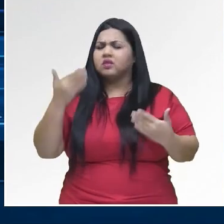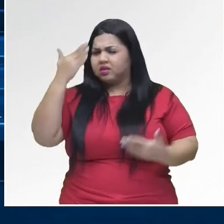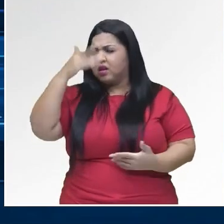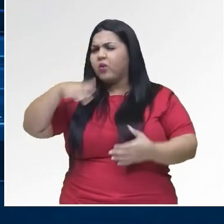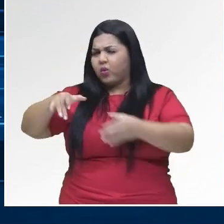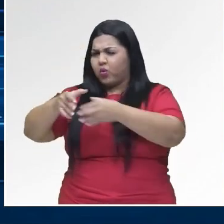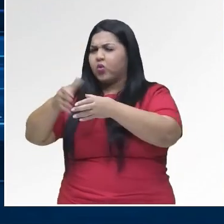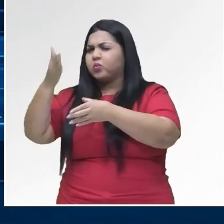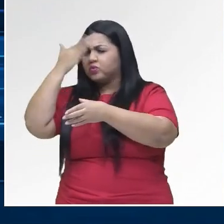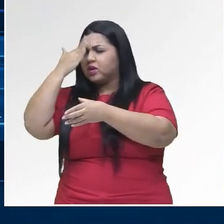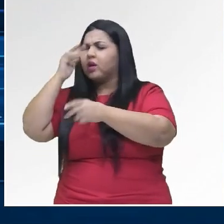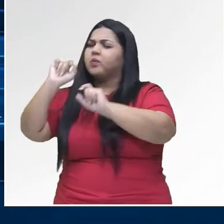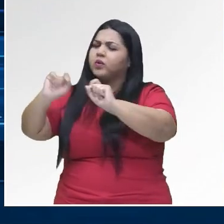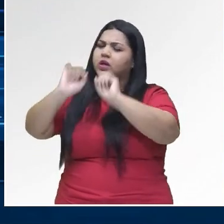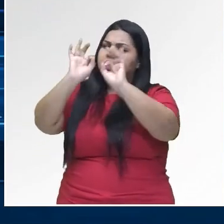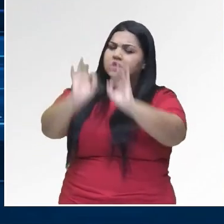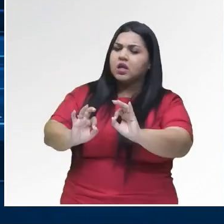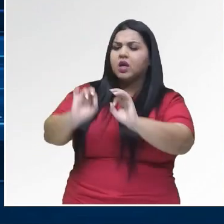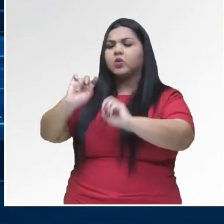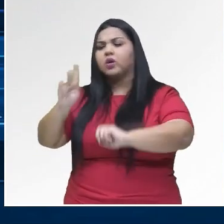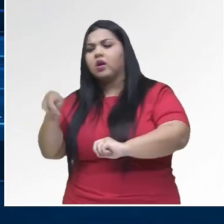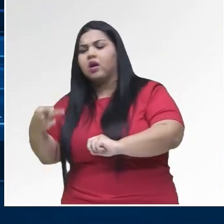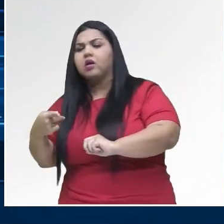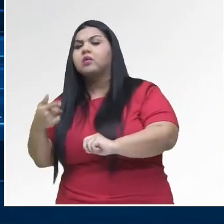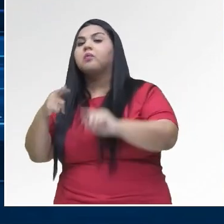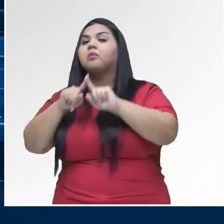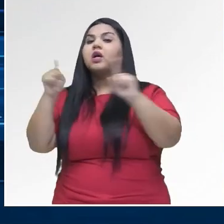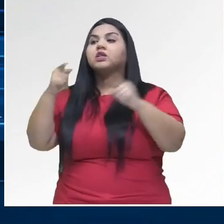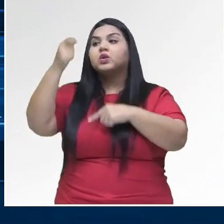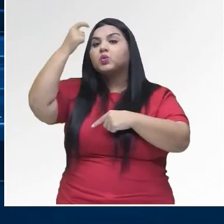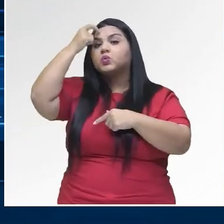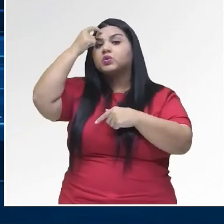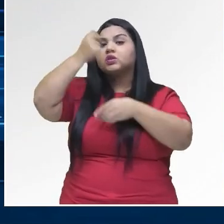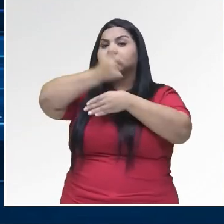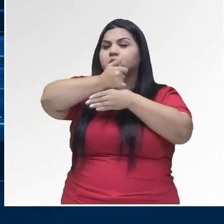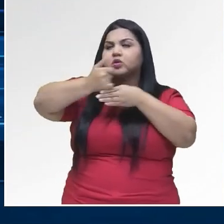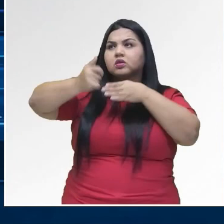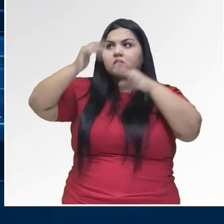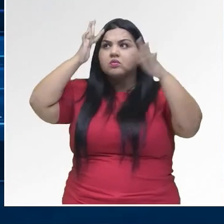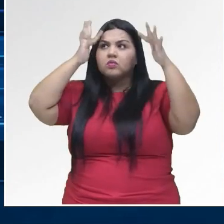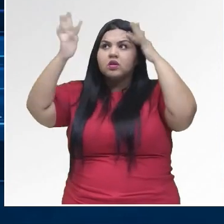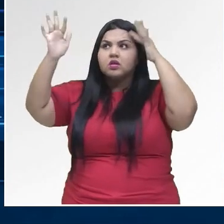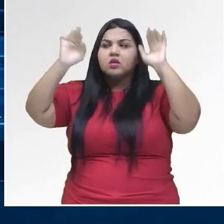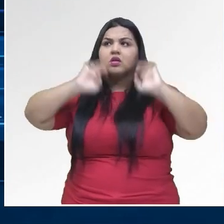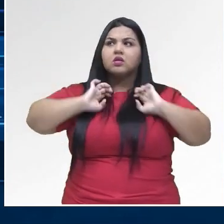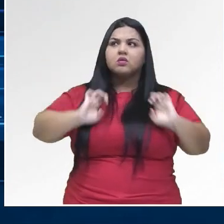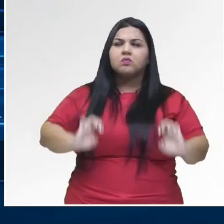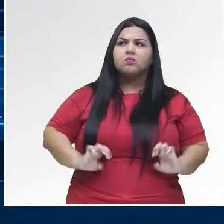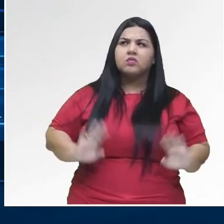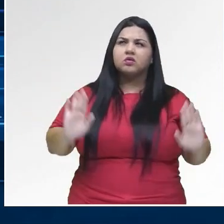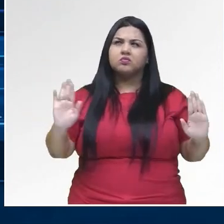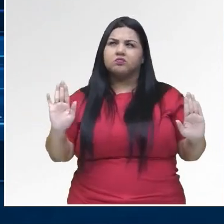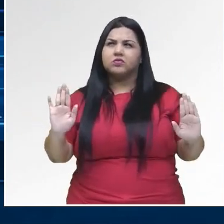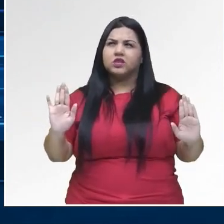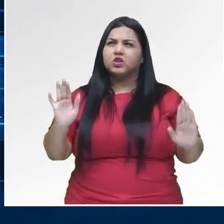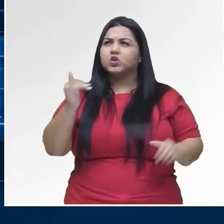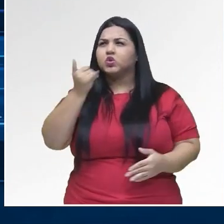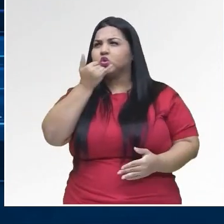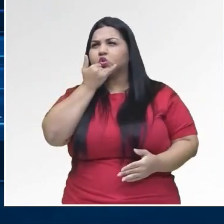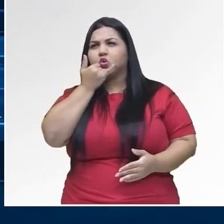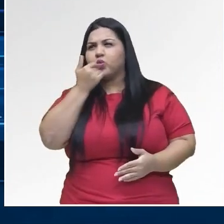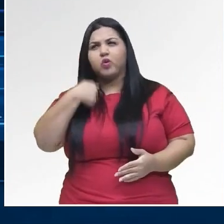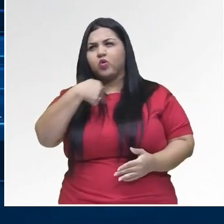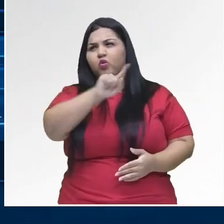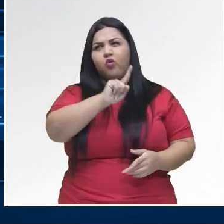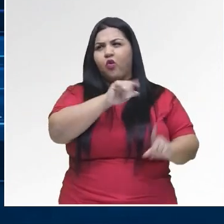certo e o que é errado. Agora, se a sua consciência moral, se ele refletir eticamente, ele vai dizer, poxa, desculpe, mas eu não vou entrar